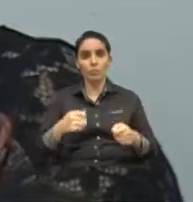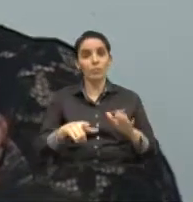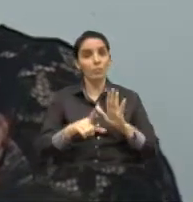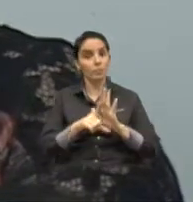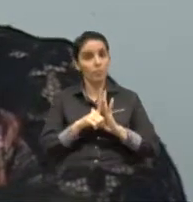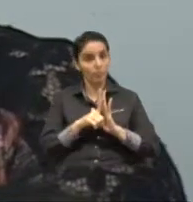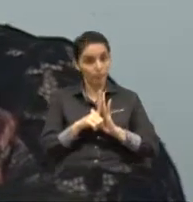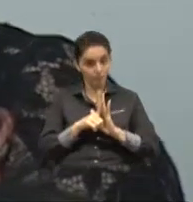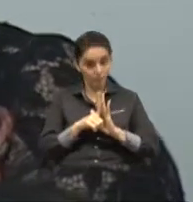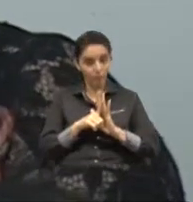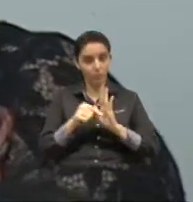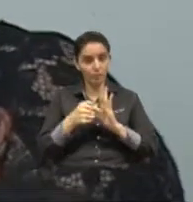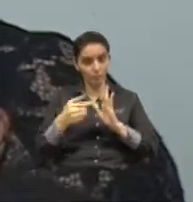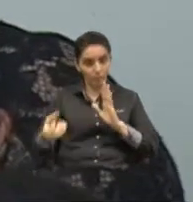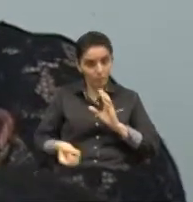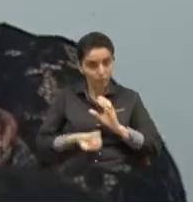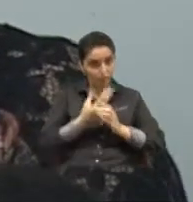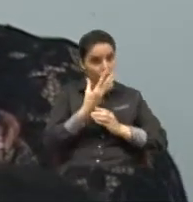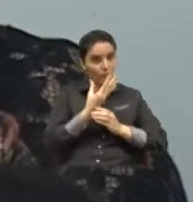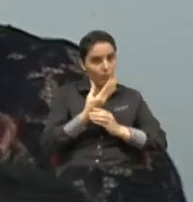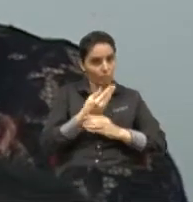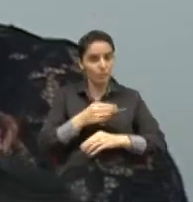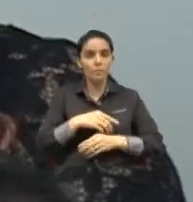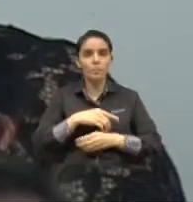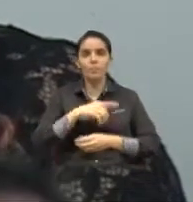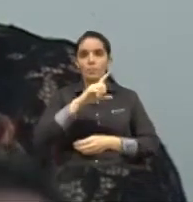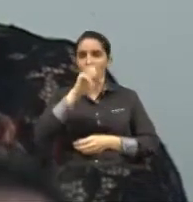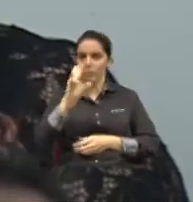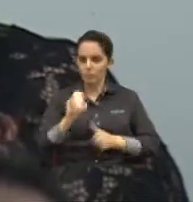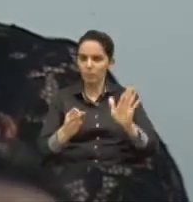nesse sentido. O Zé fez uma